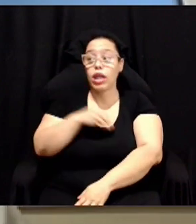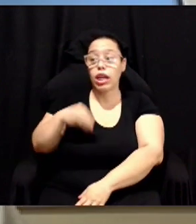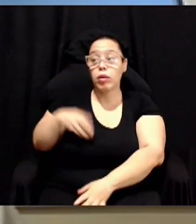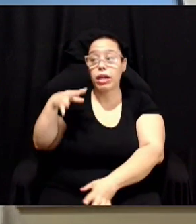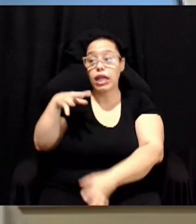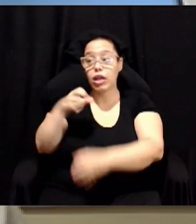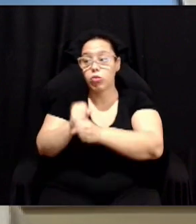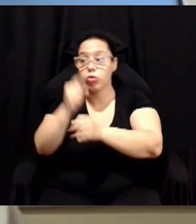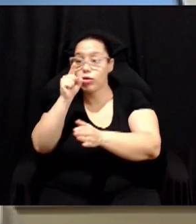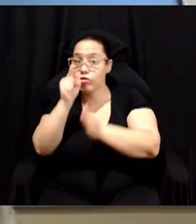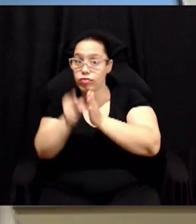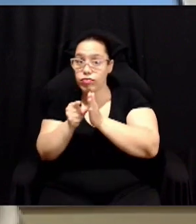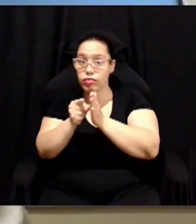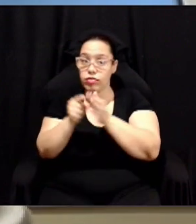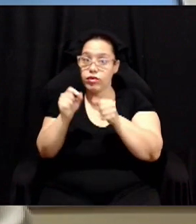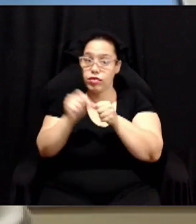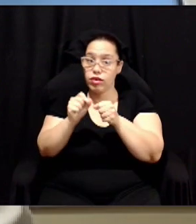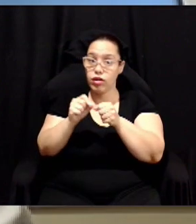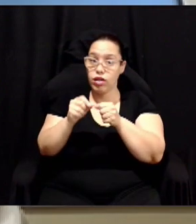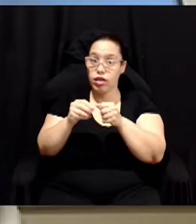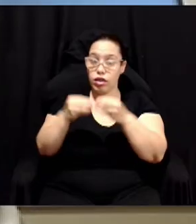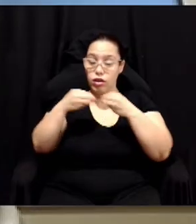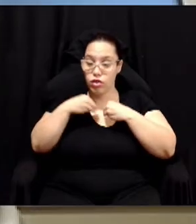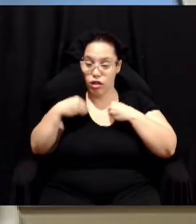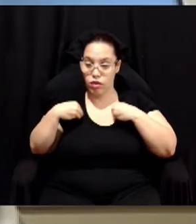diagnóstico é feito examinando a pessoa no consultório.